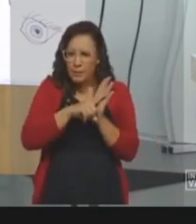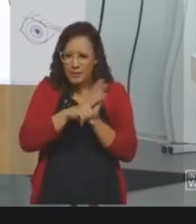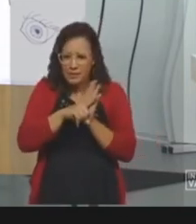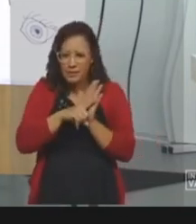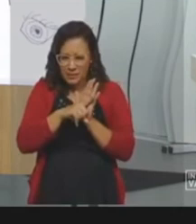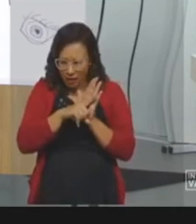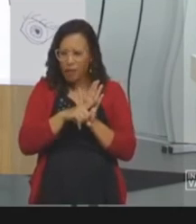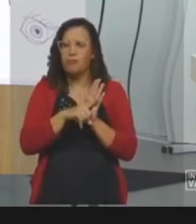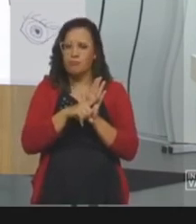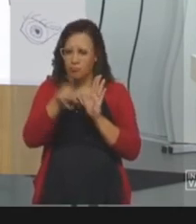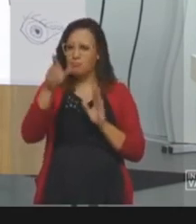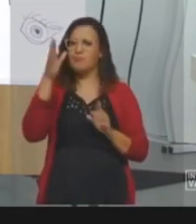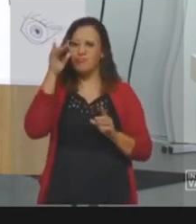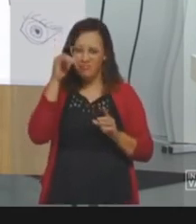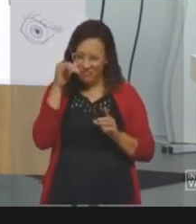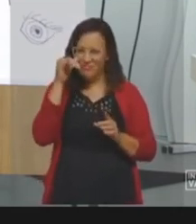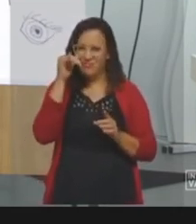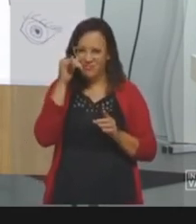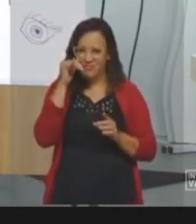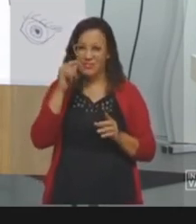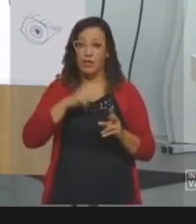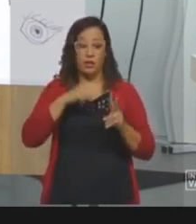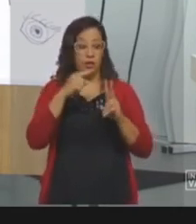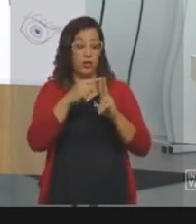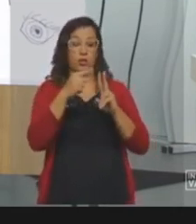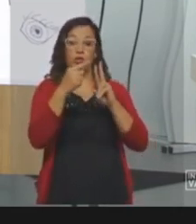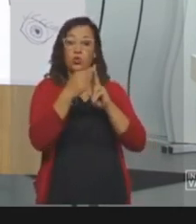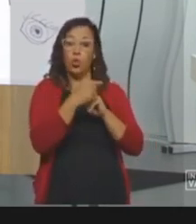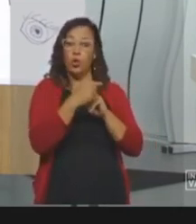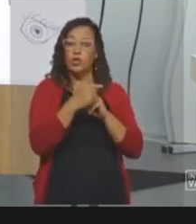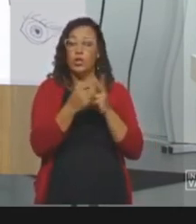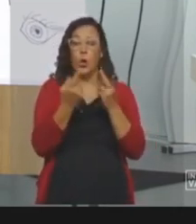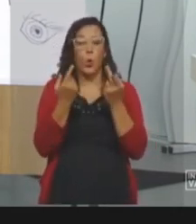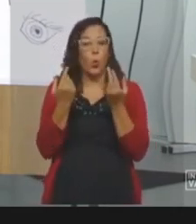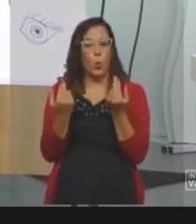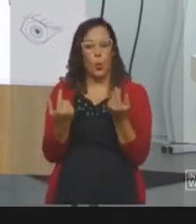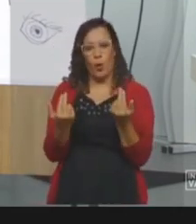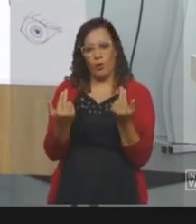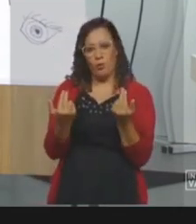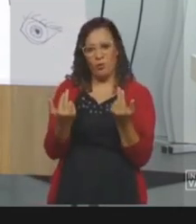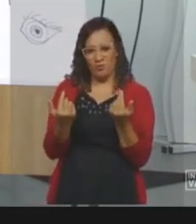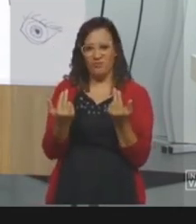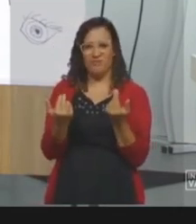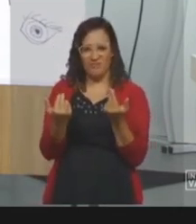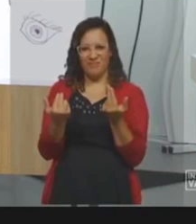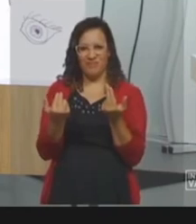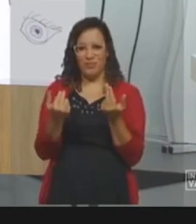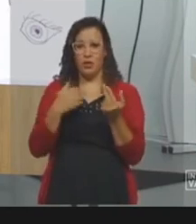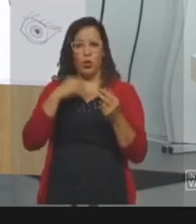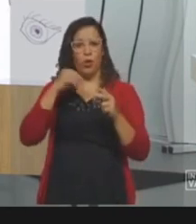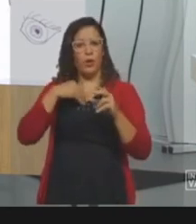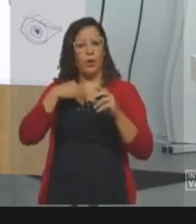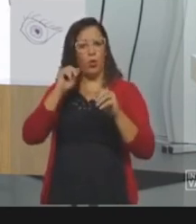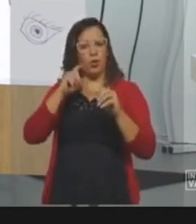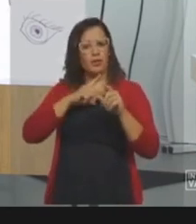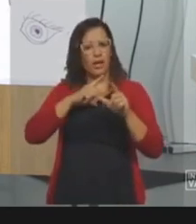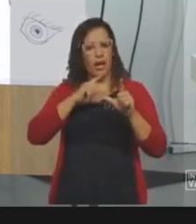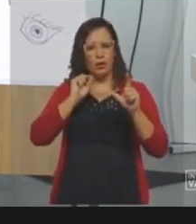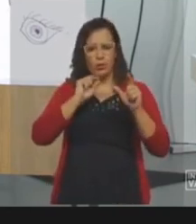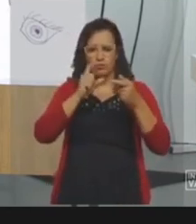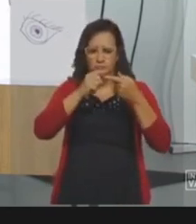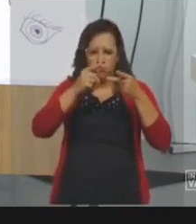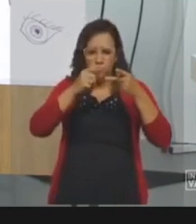vai ver isso, e aí você vai ter dois organismos idênticos. Você tirou o material genético, você tirou o